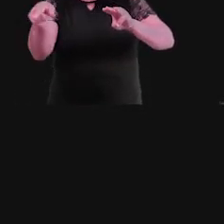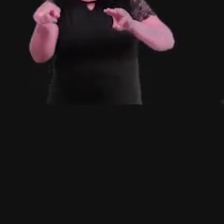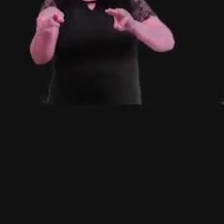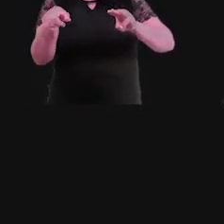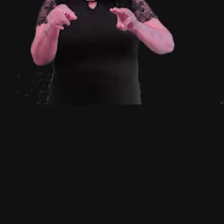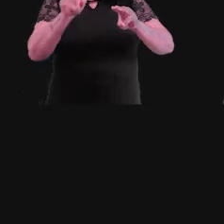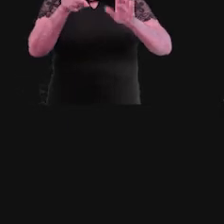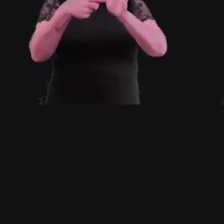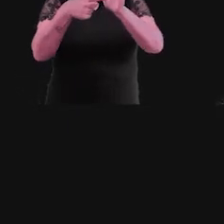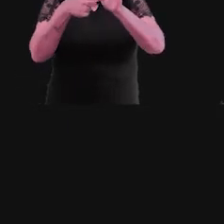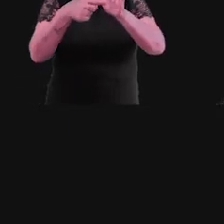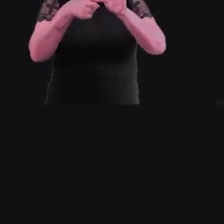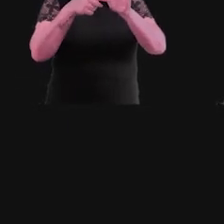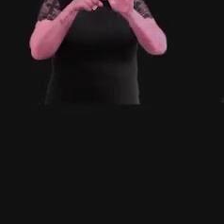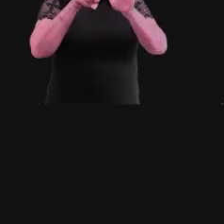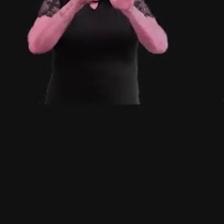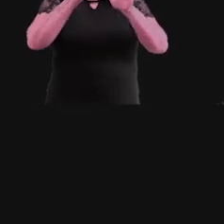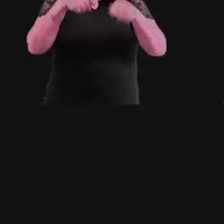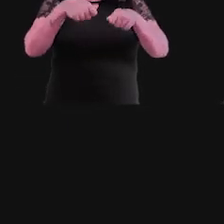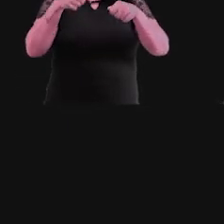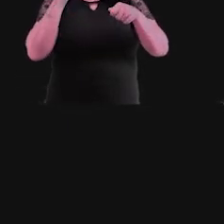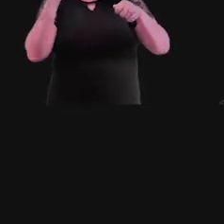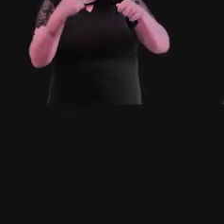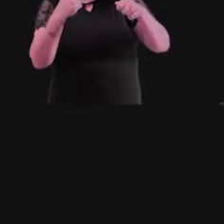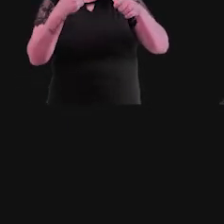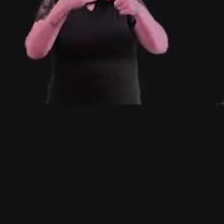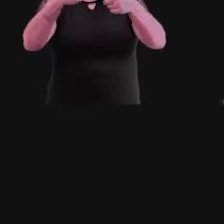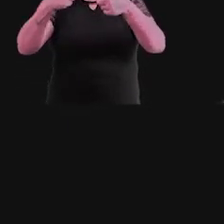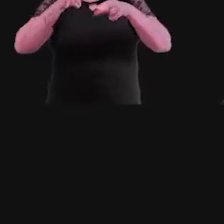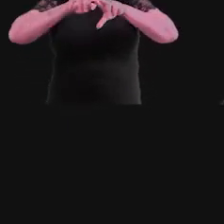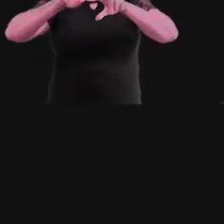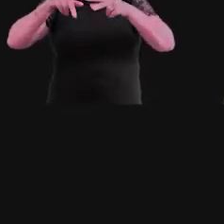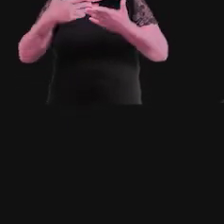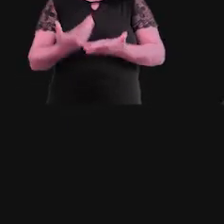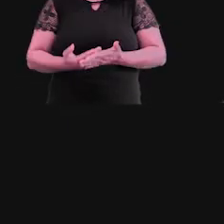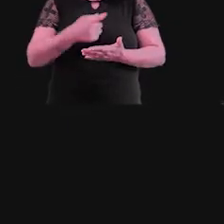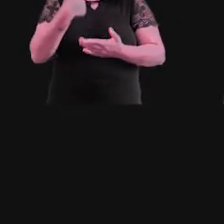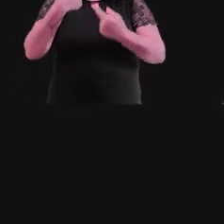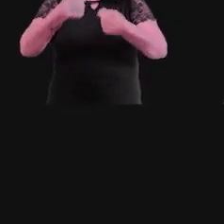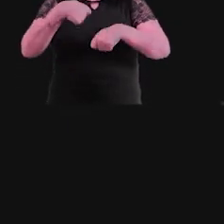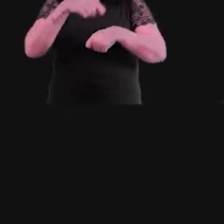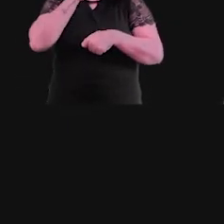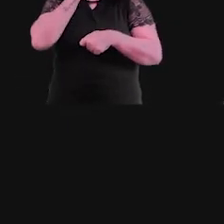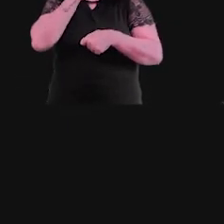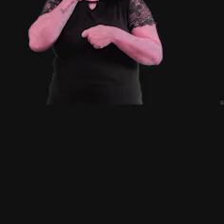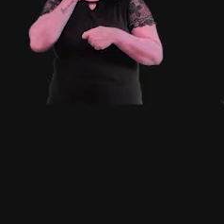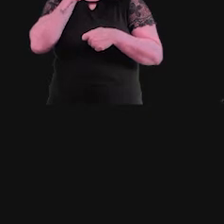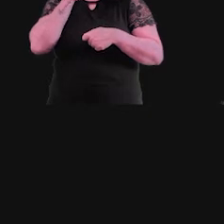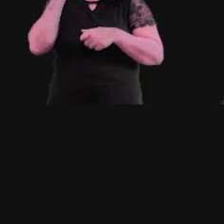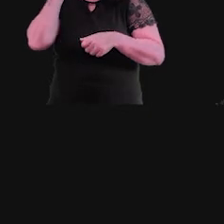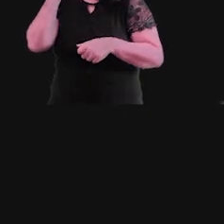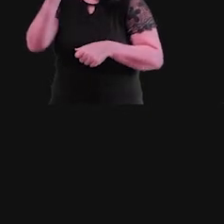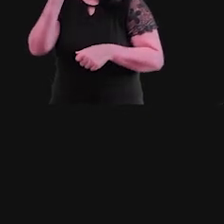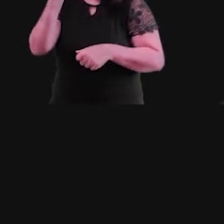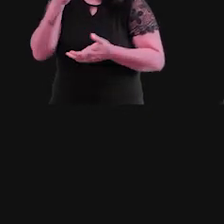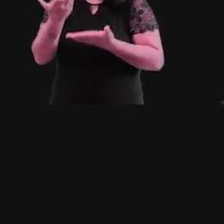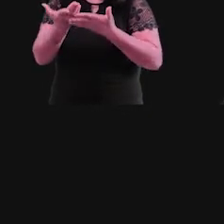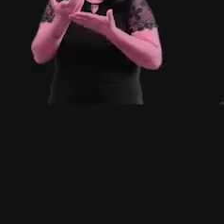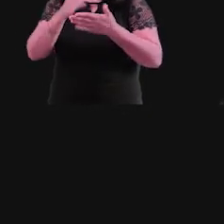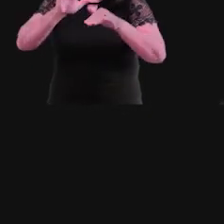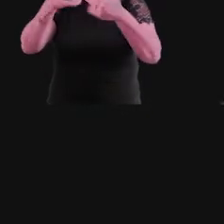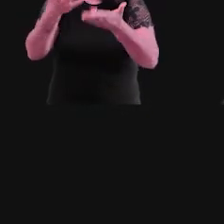gente também precisa de conhecer os nossos públicos, saber o que eles querem, ouvir o que os nossos públicos desejam, como